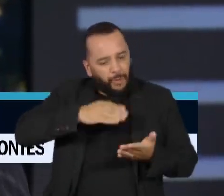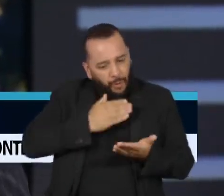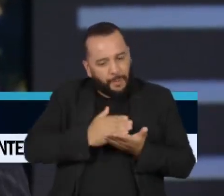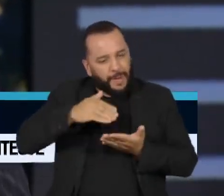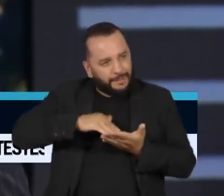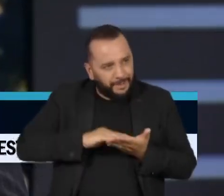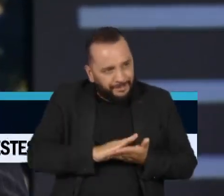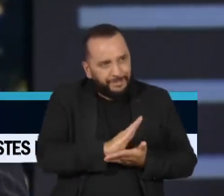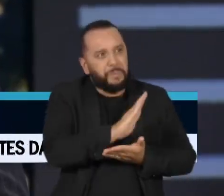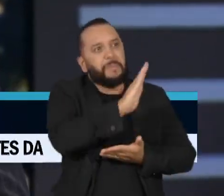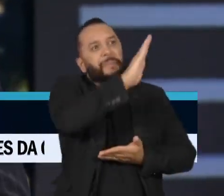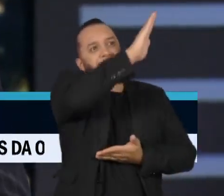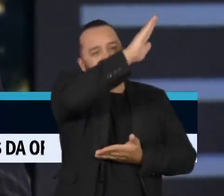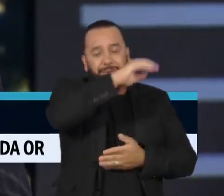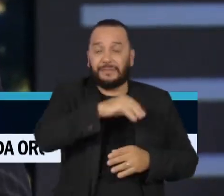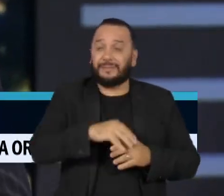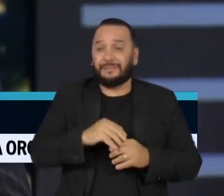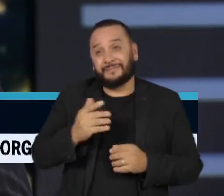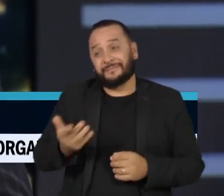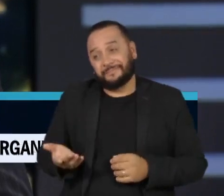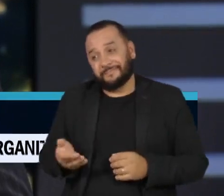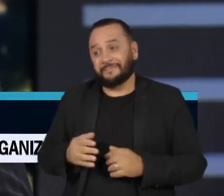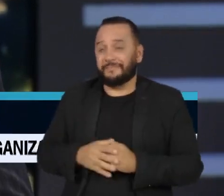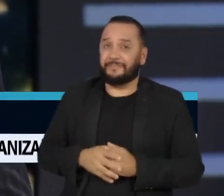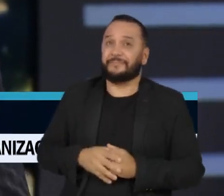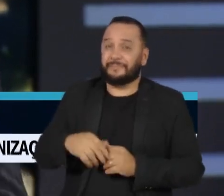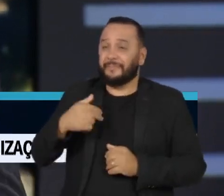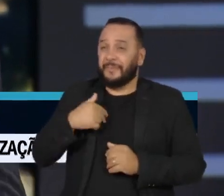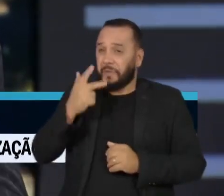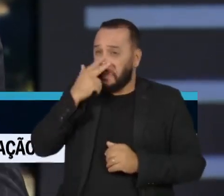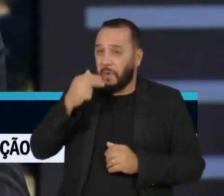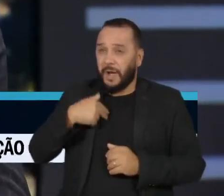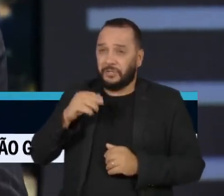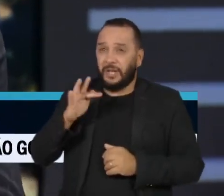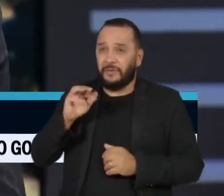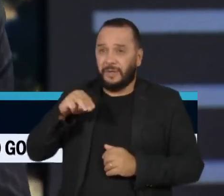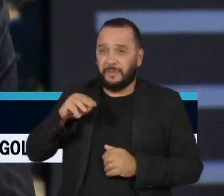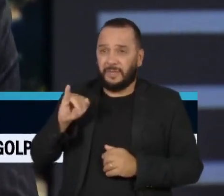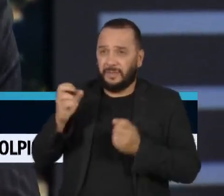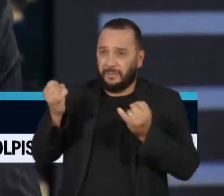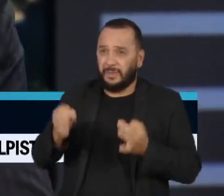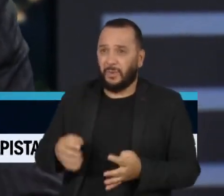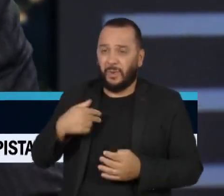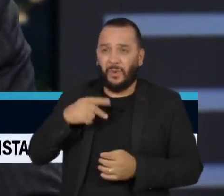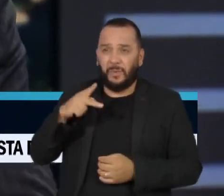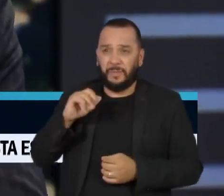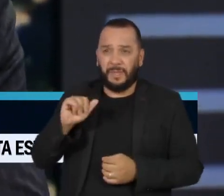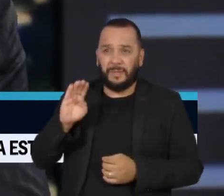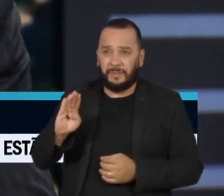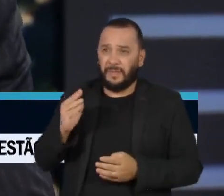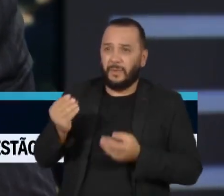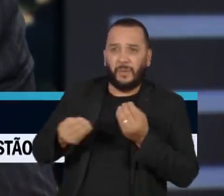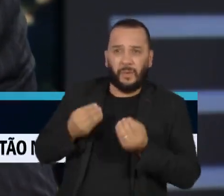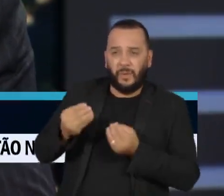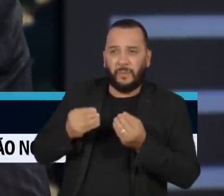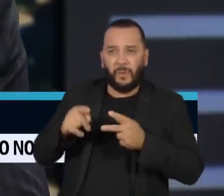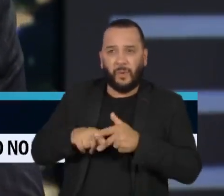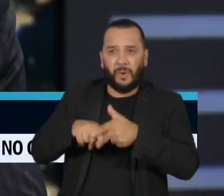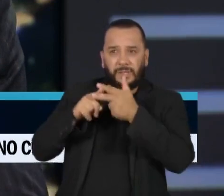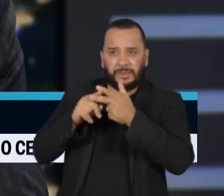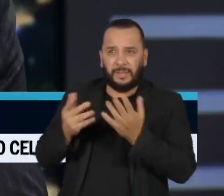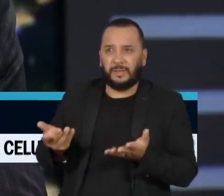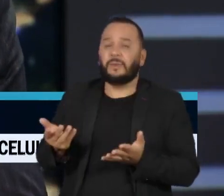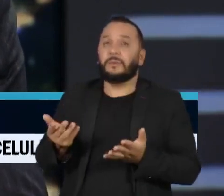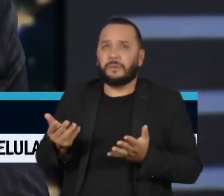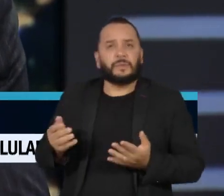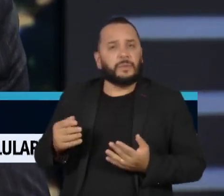apresentando hoje essa correção da Projeção de crescimento do PIB eu acho que faz muito sentido nós estamos saindo de uma série de problemas na